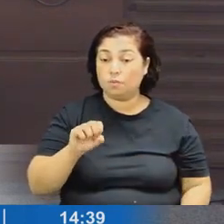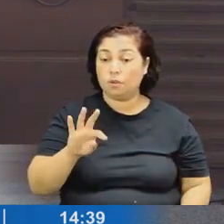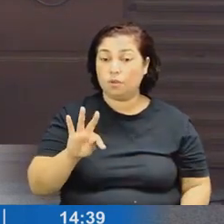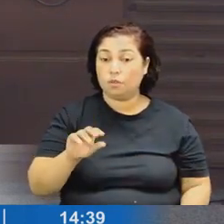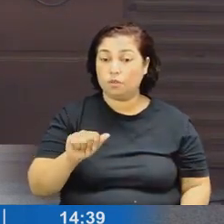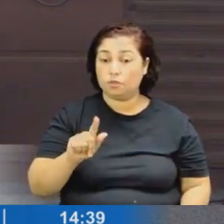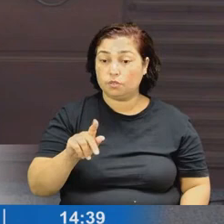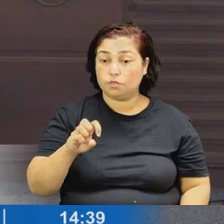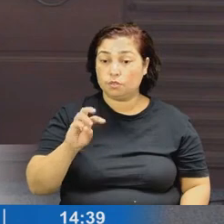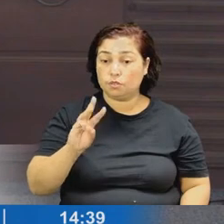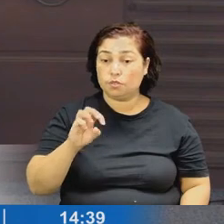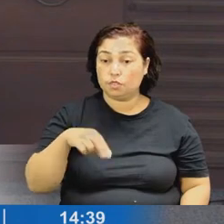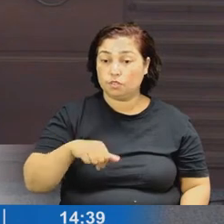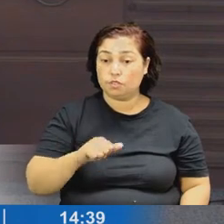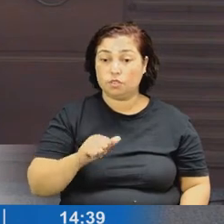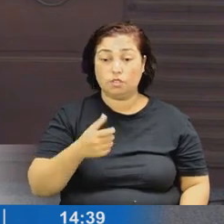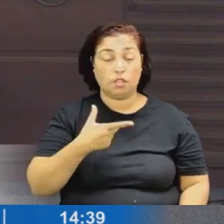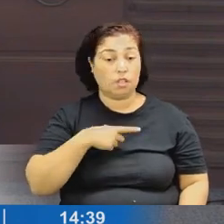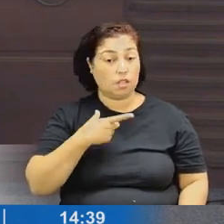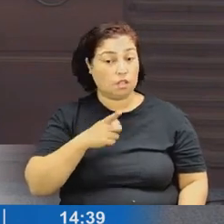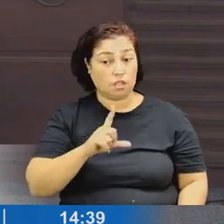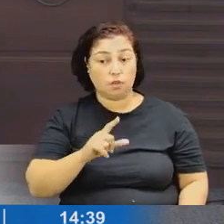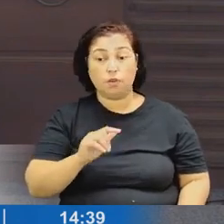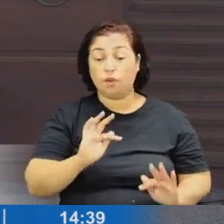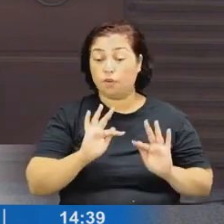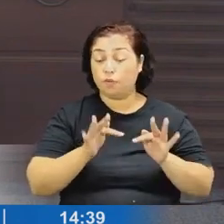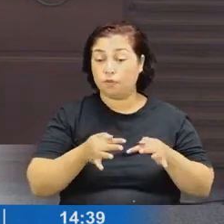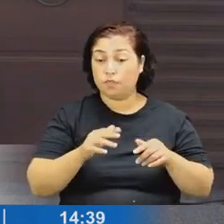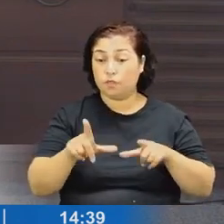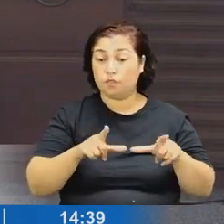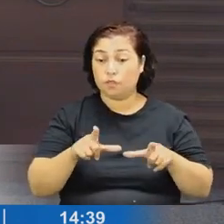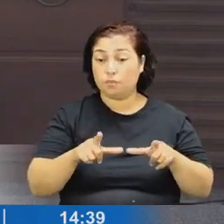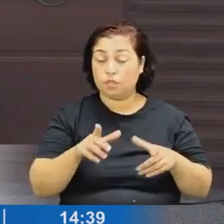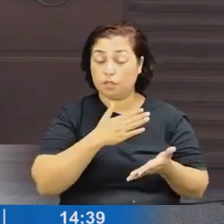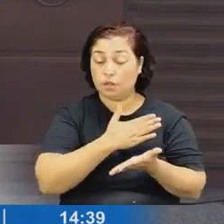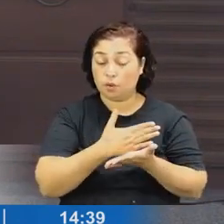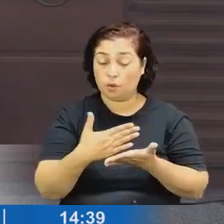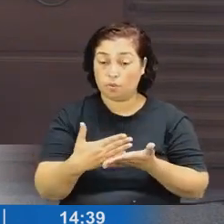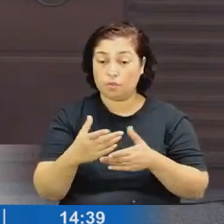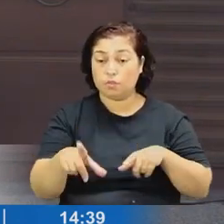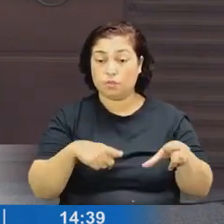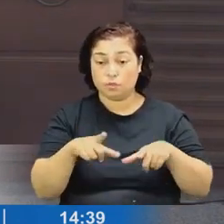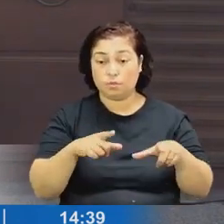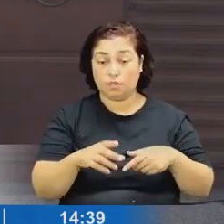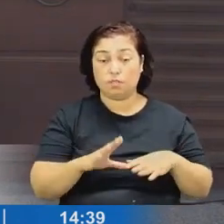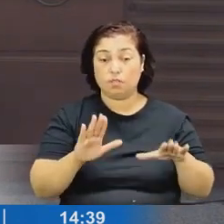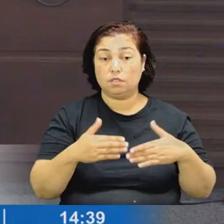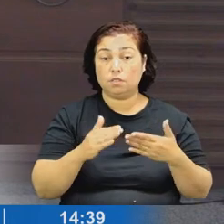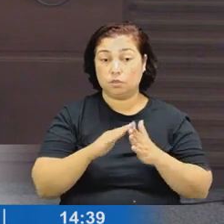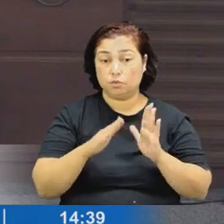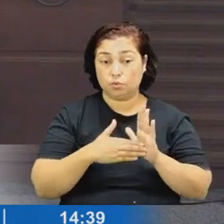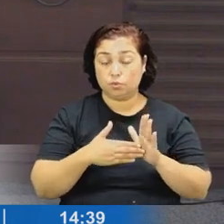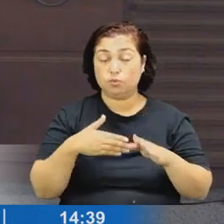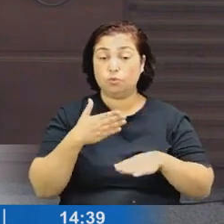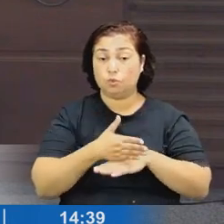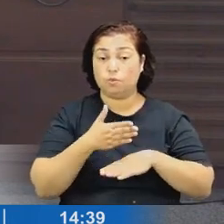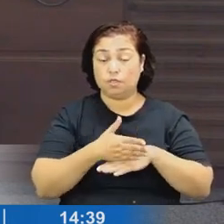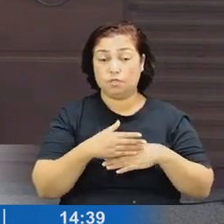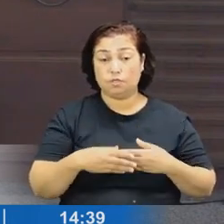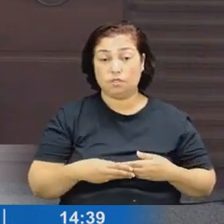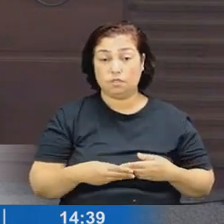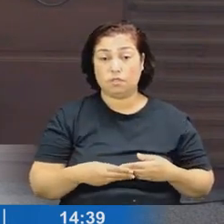o final do trabalho pelo contrário ela é o início do trabalho entende então toda essa parte prática